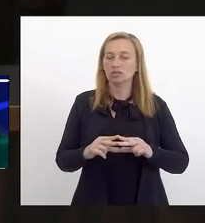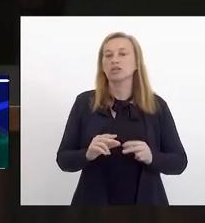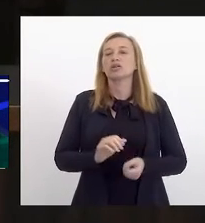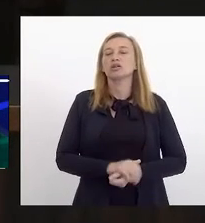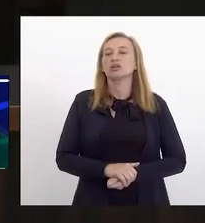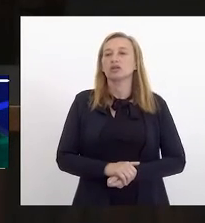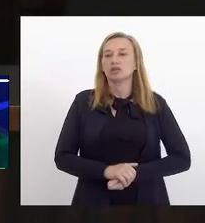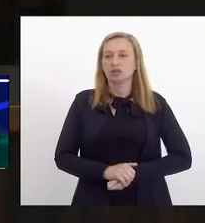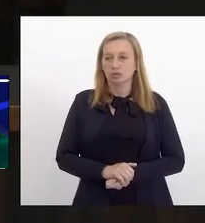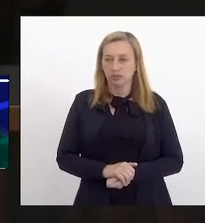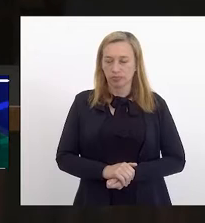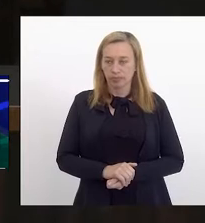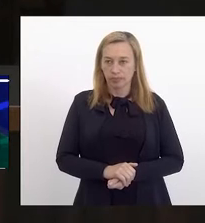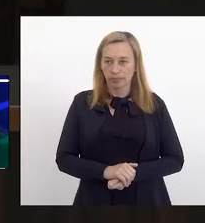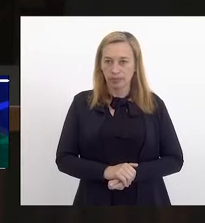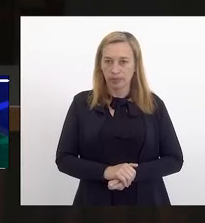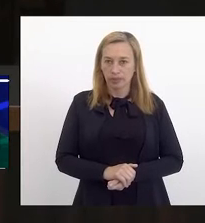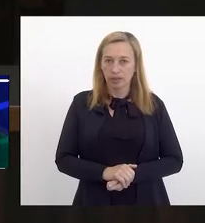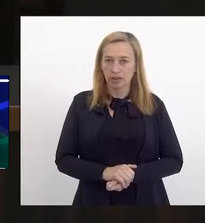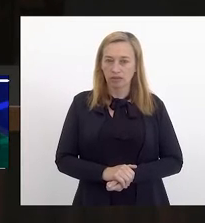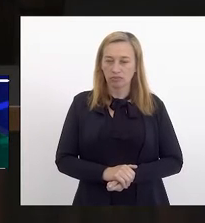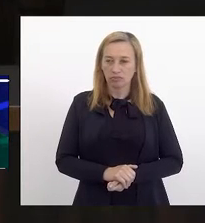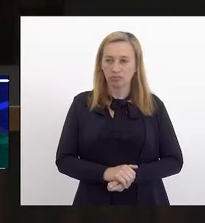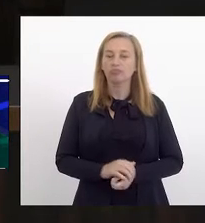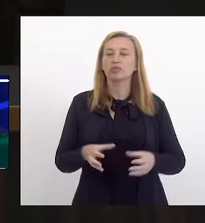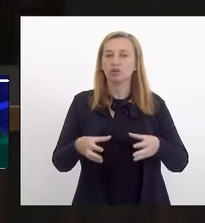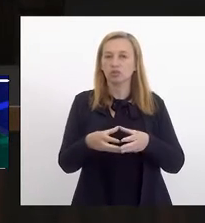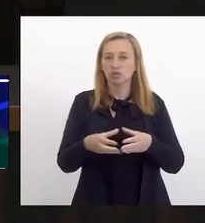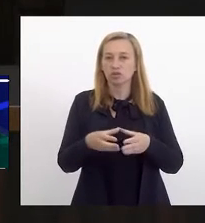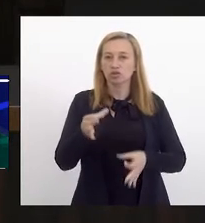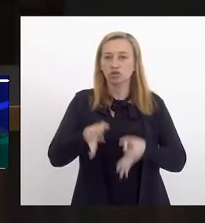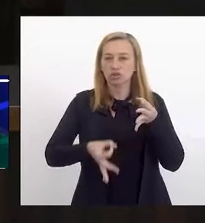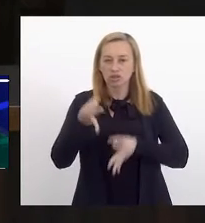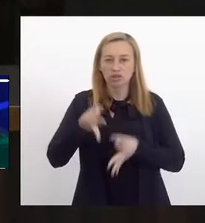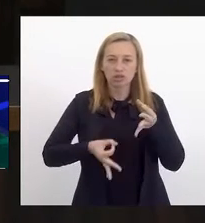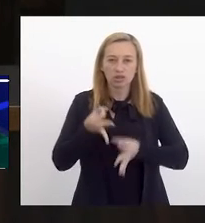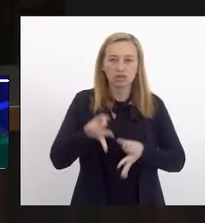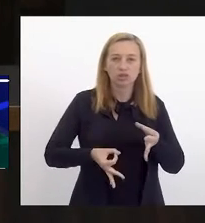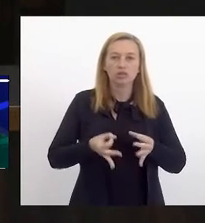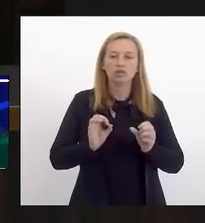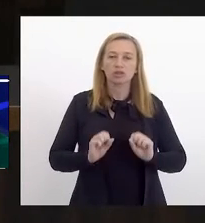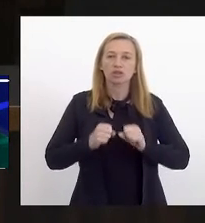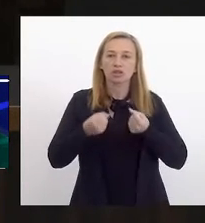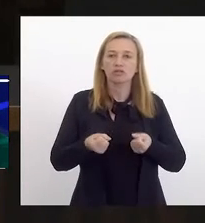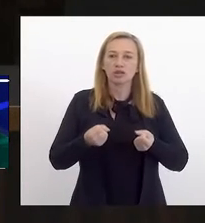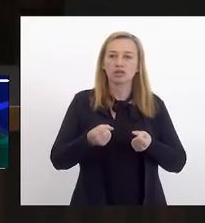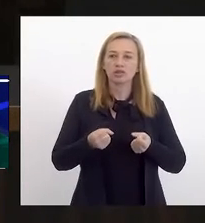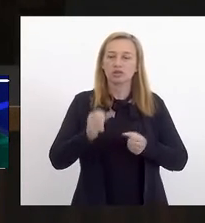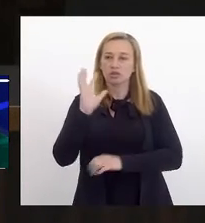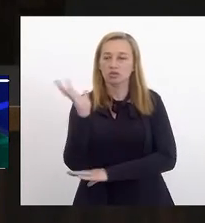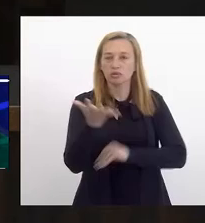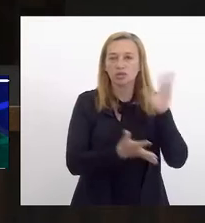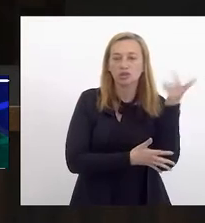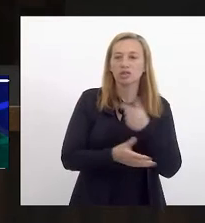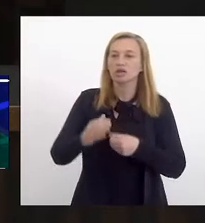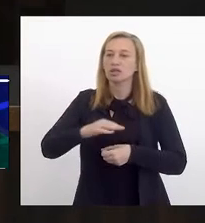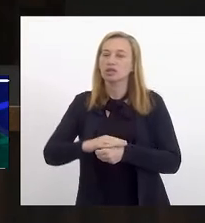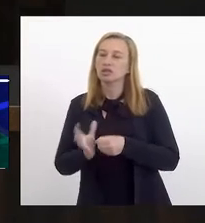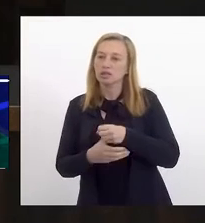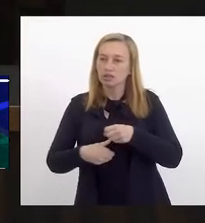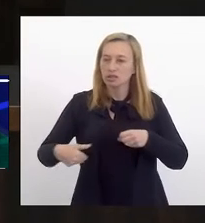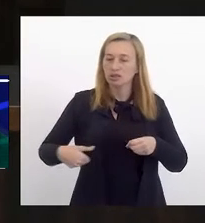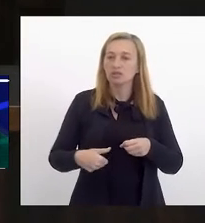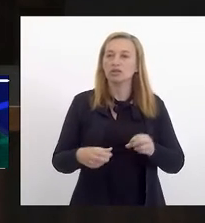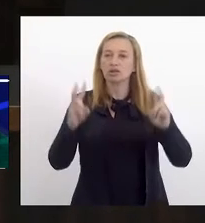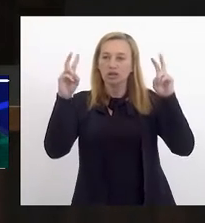urbanos. Pendendo de pareceres das comissões de Constituição e Justiça, da Defesa do Meio Ambiente, Saneamento Ambiental,